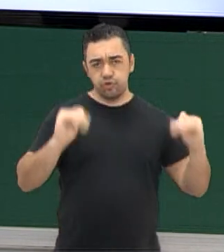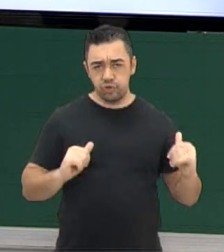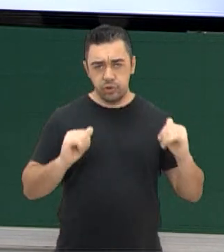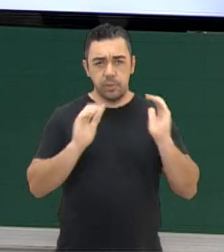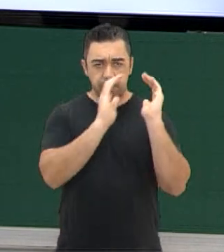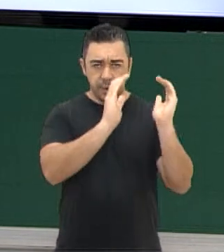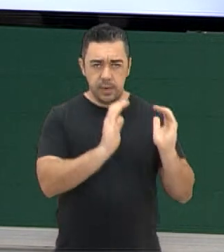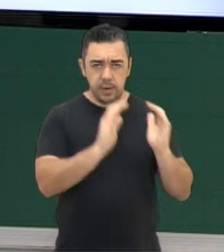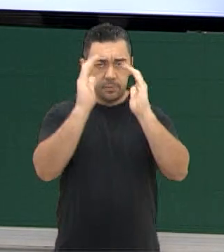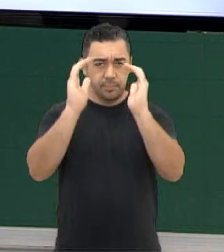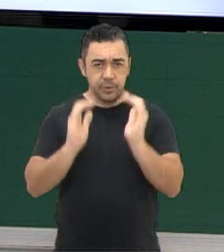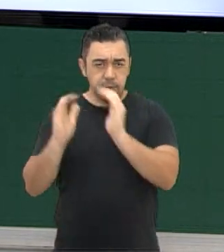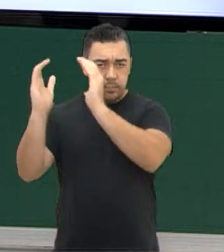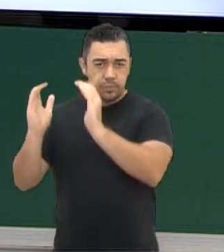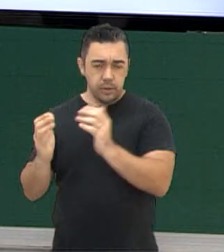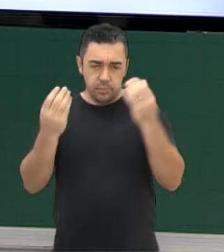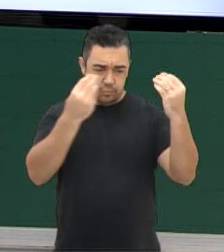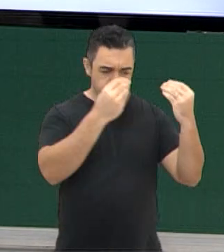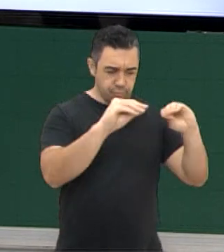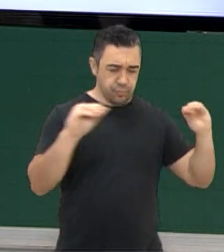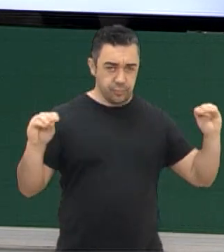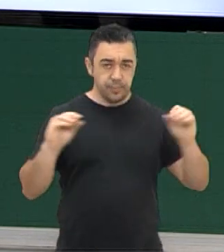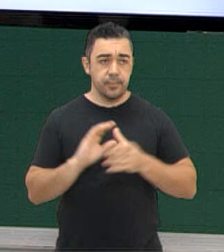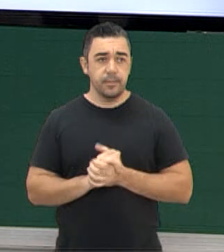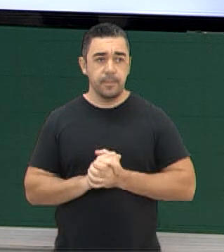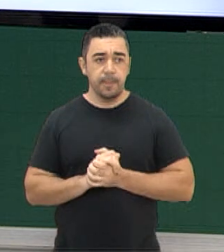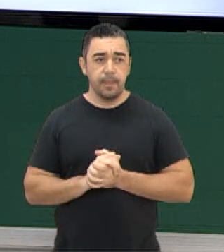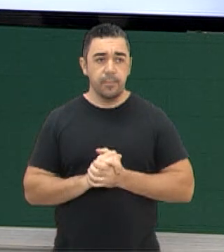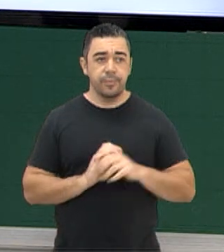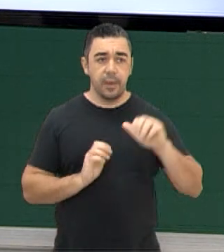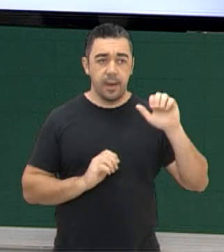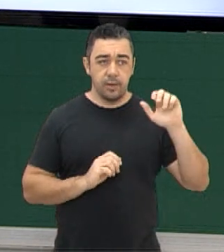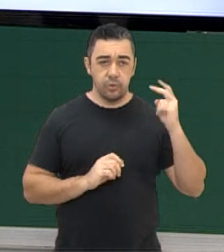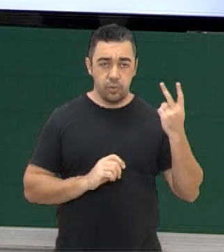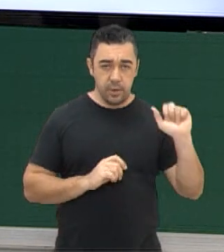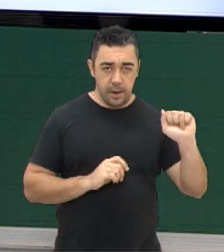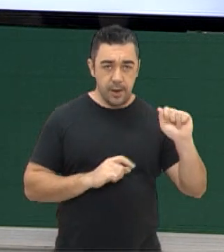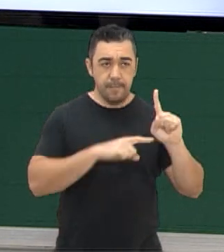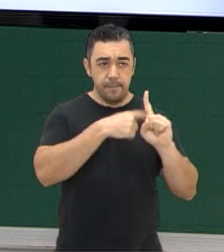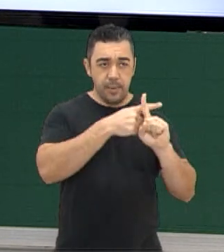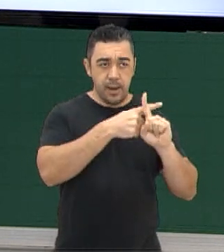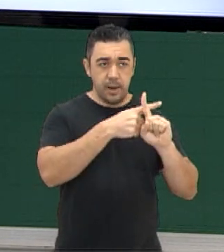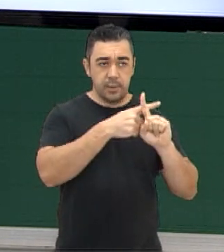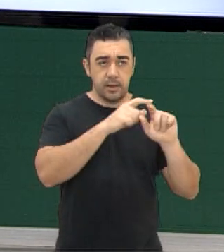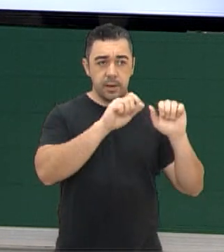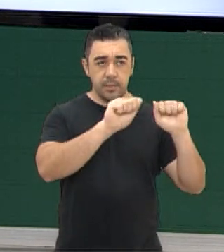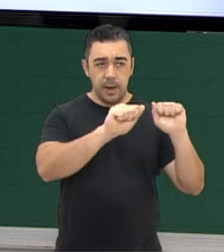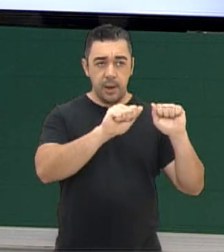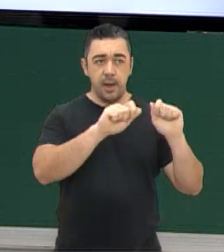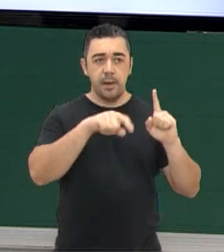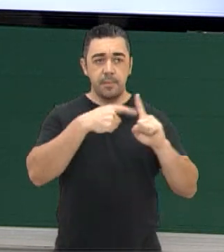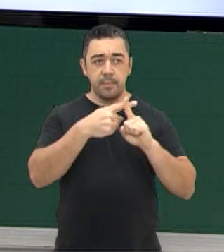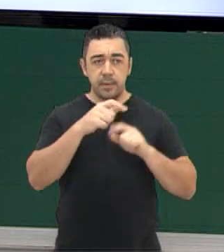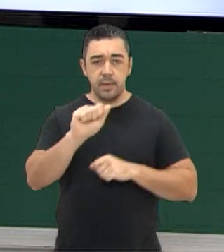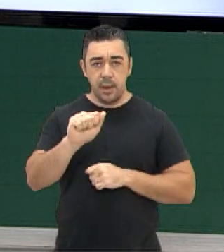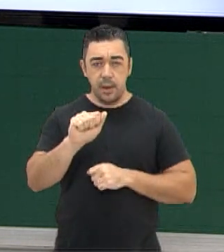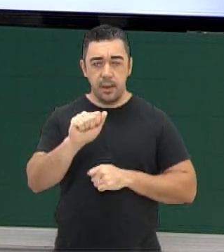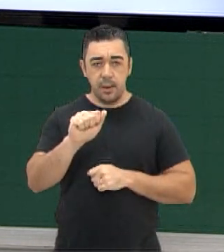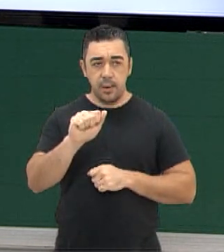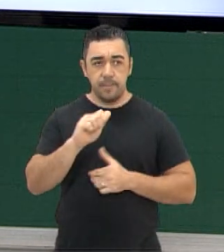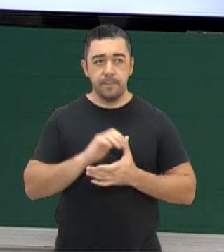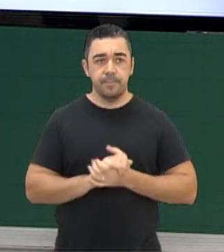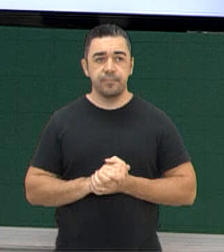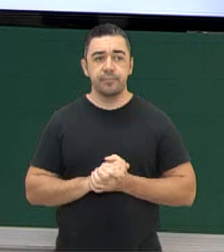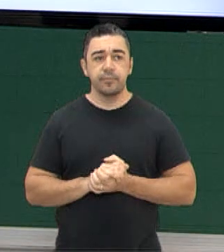parênteses e repetir as letras e os números. Então, eu fiquei com 2A mais 1, mais A, mais 10, mais A